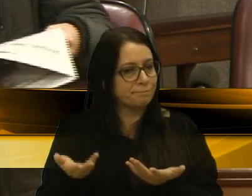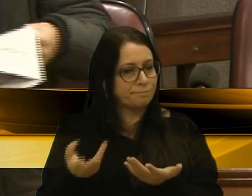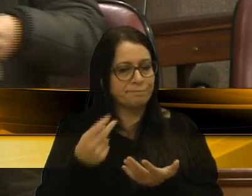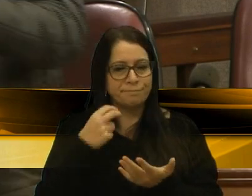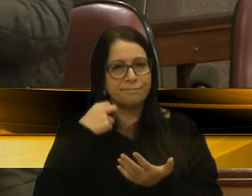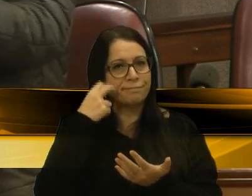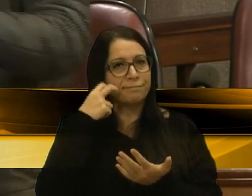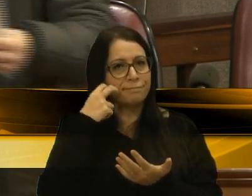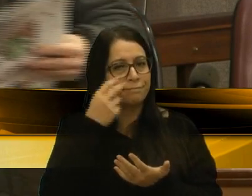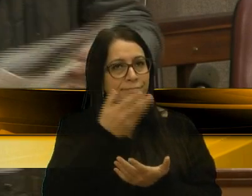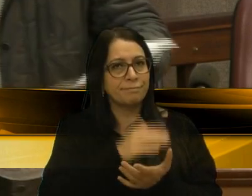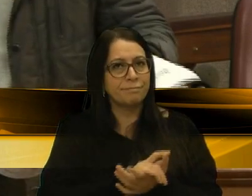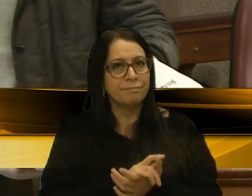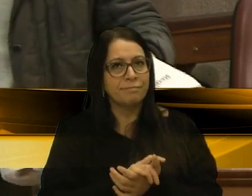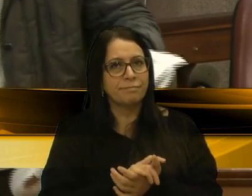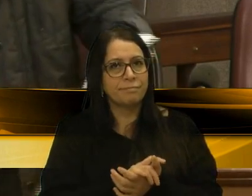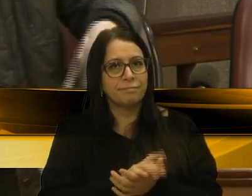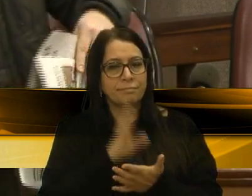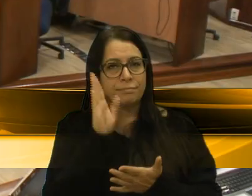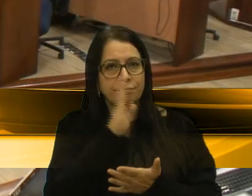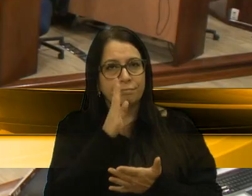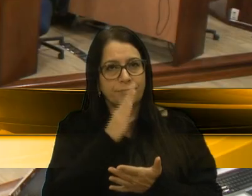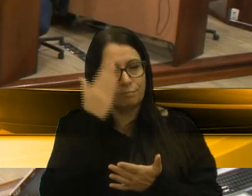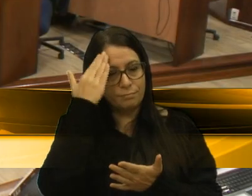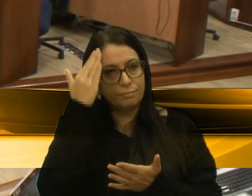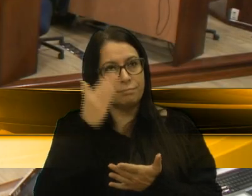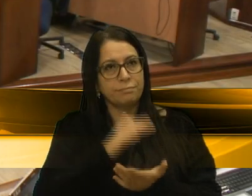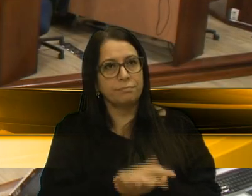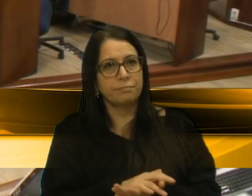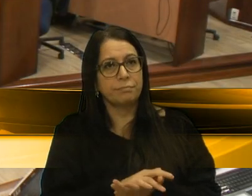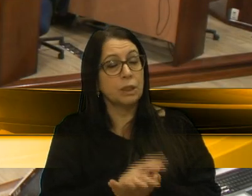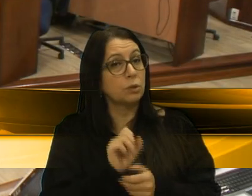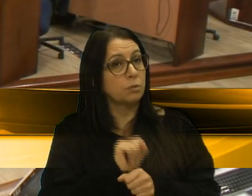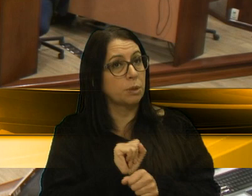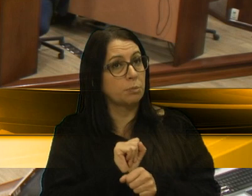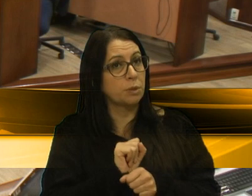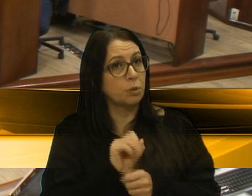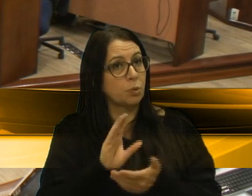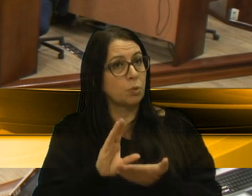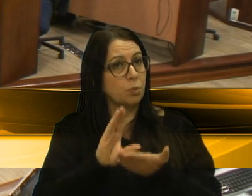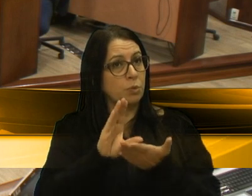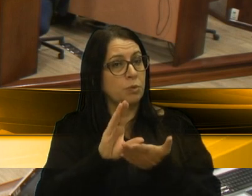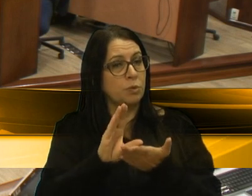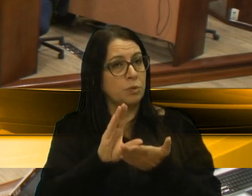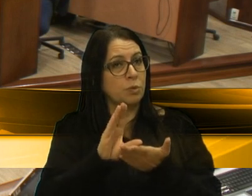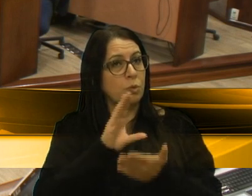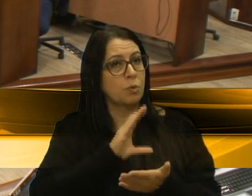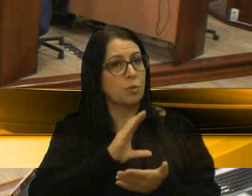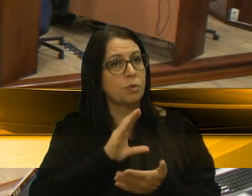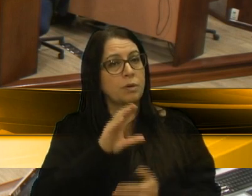vergonha. Sua parte, vereador. Bem rápido. Obrigado, vereador Rafael. Eu só espero que o Conselho da Festa da Uva não